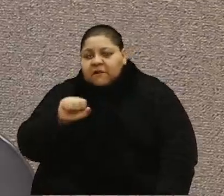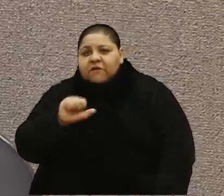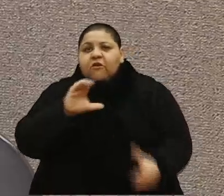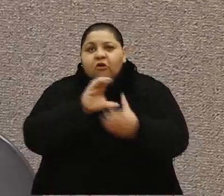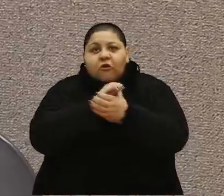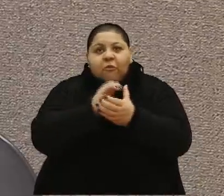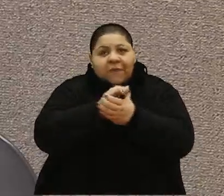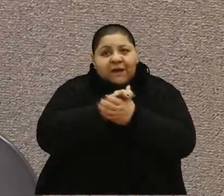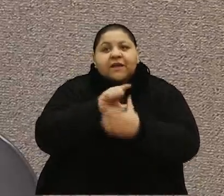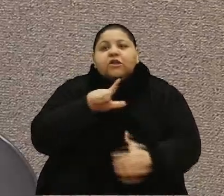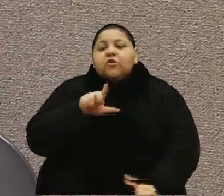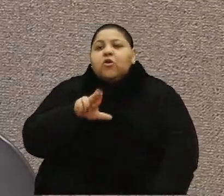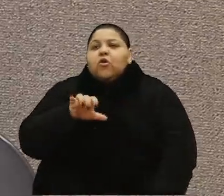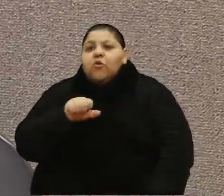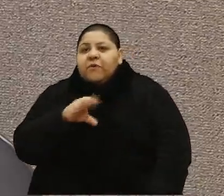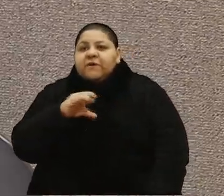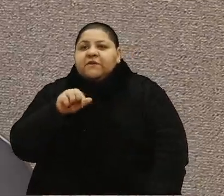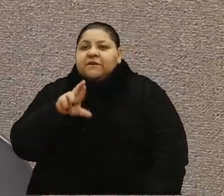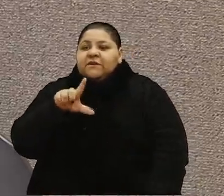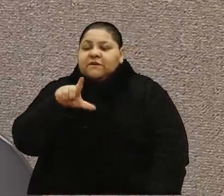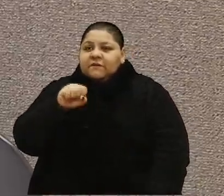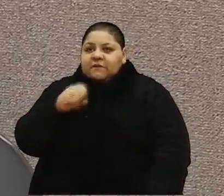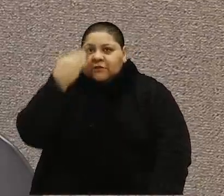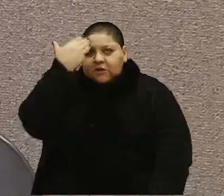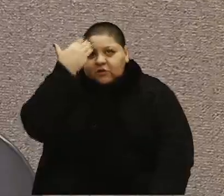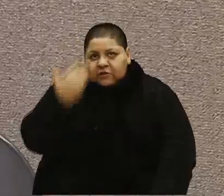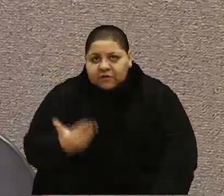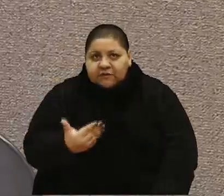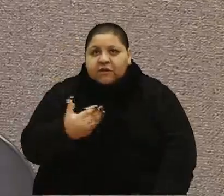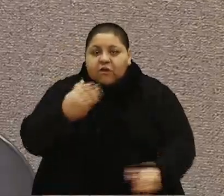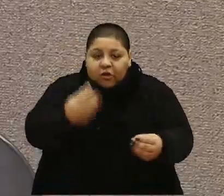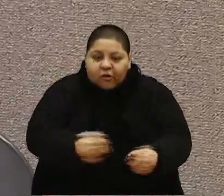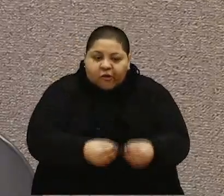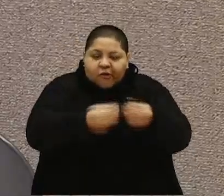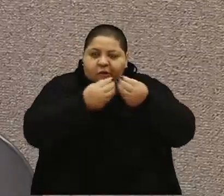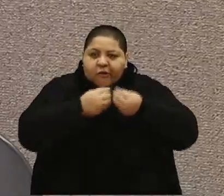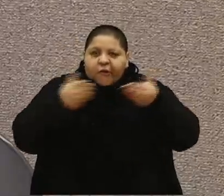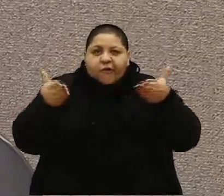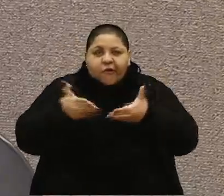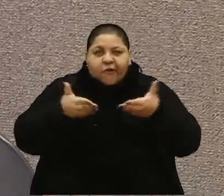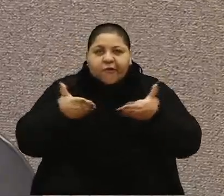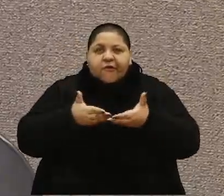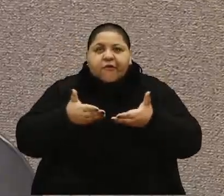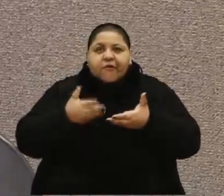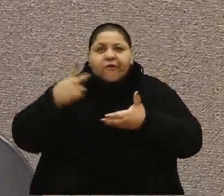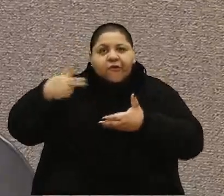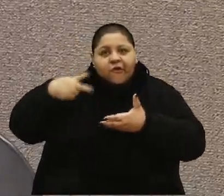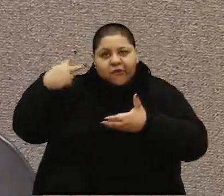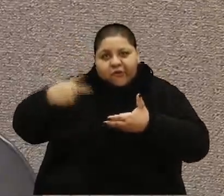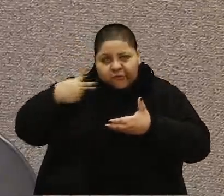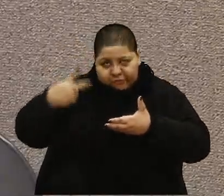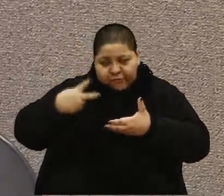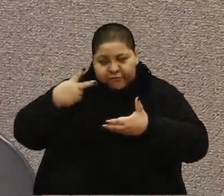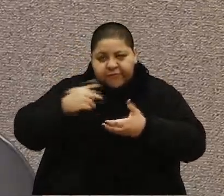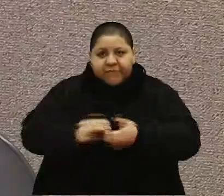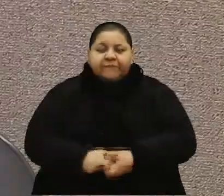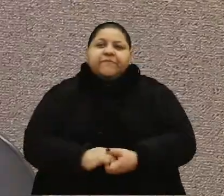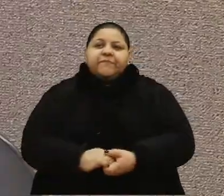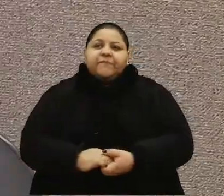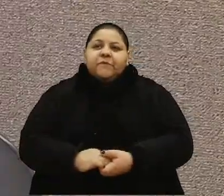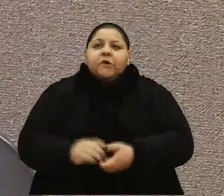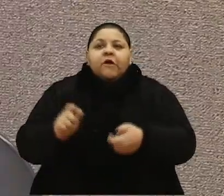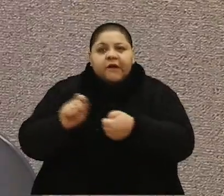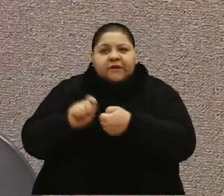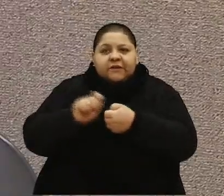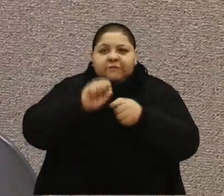obrigada por estarem conosco. E muito obrigada por me oportunizarem hoje, como parlamentar, como vereadora, a fazer